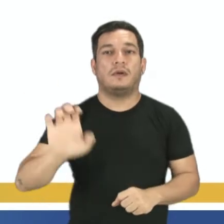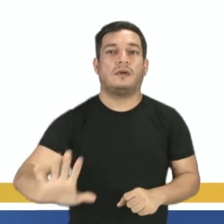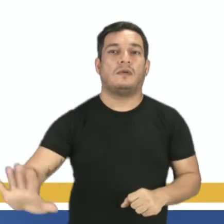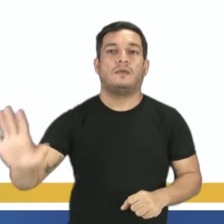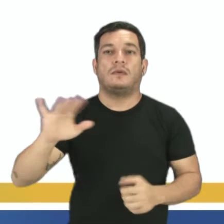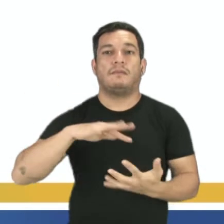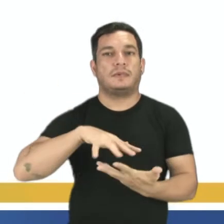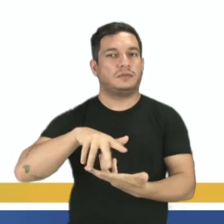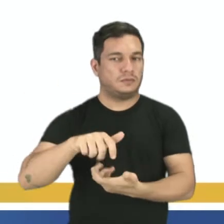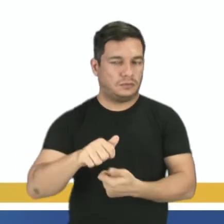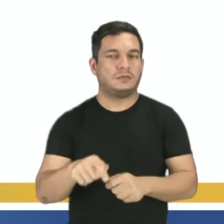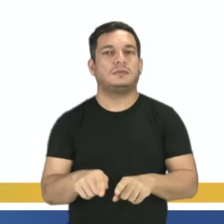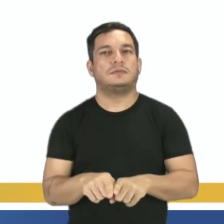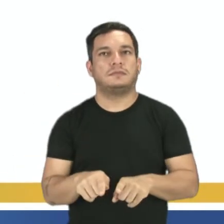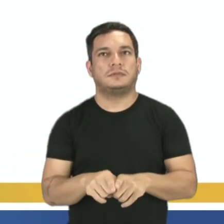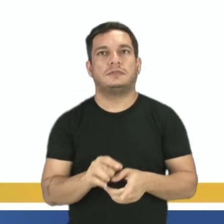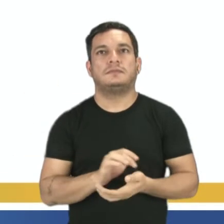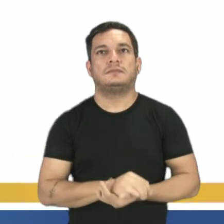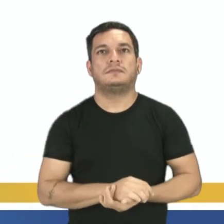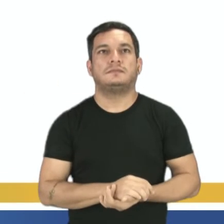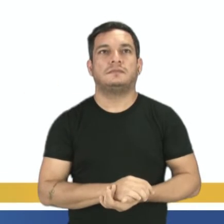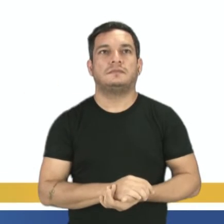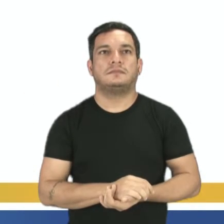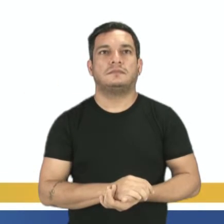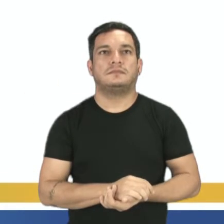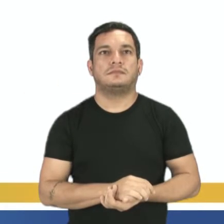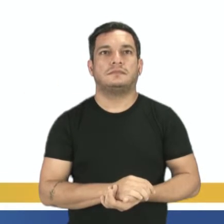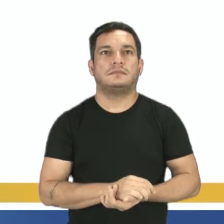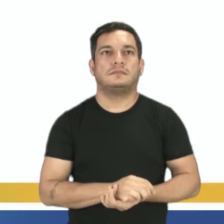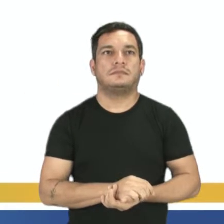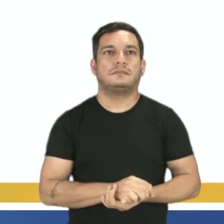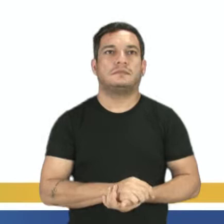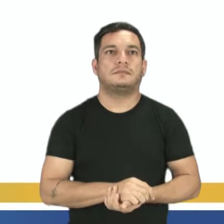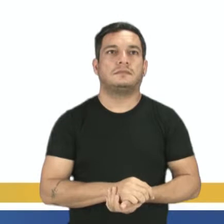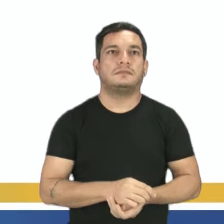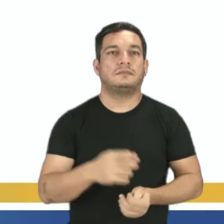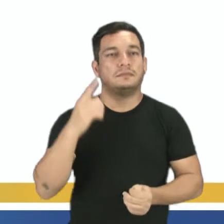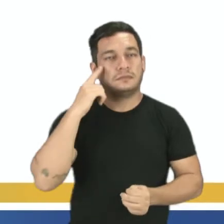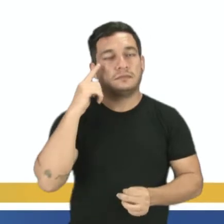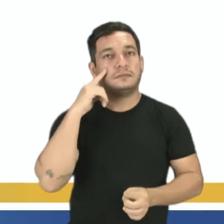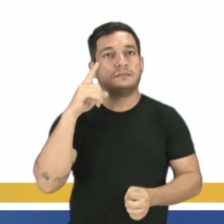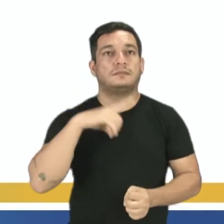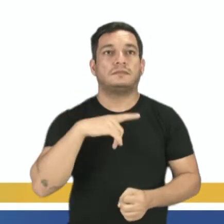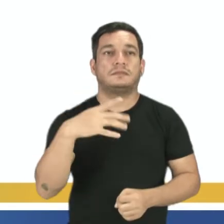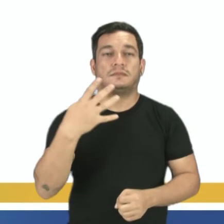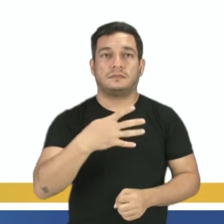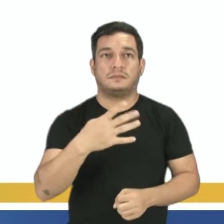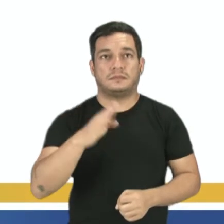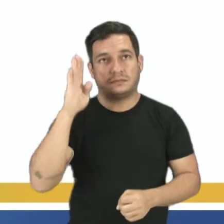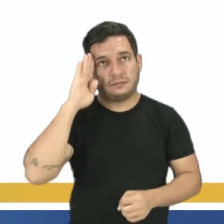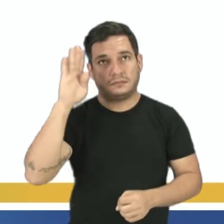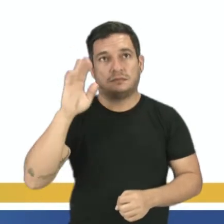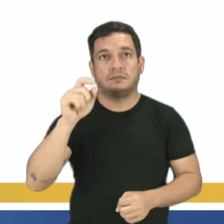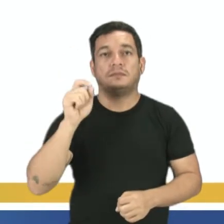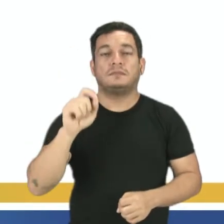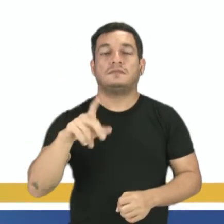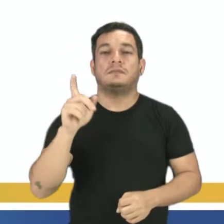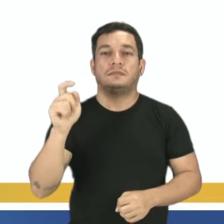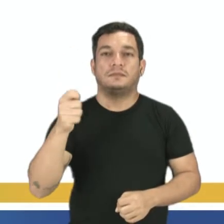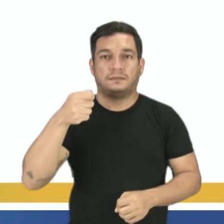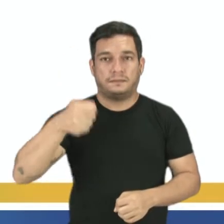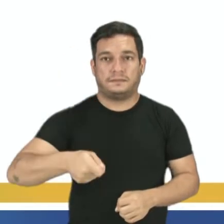Europa, mas também o mundo. Tá bom, gente? Então vamos prosseguir. Então no item 4, os principais